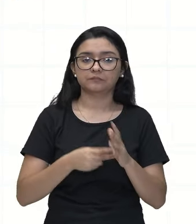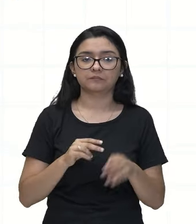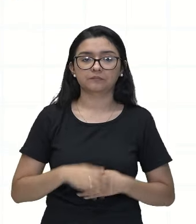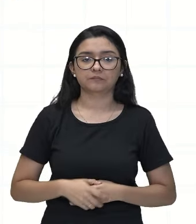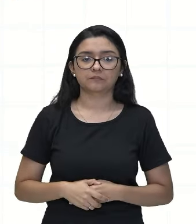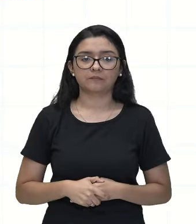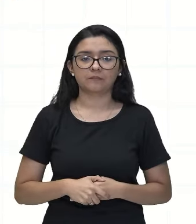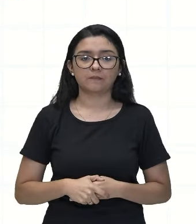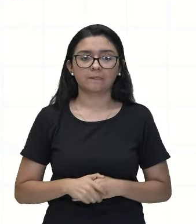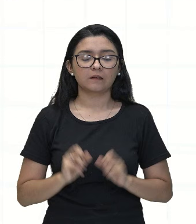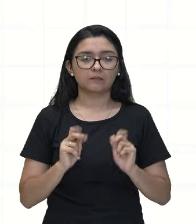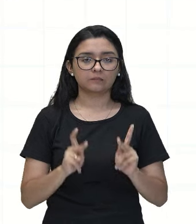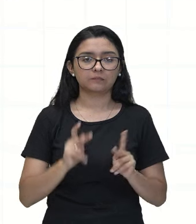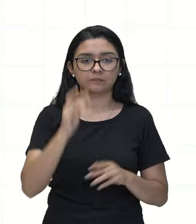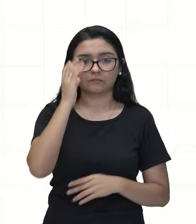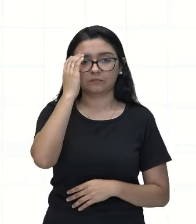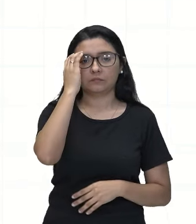Ok